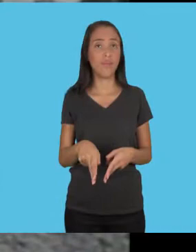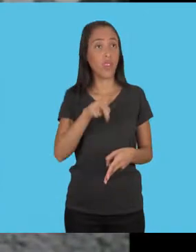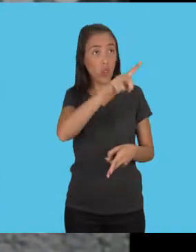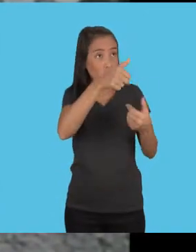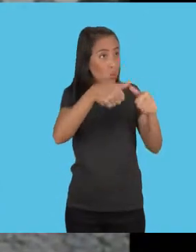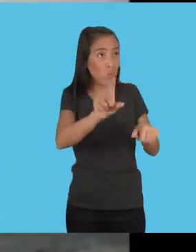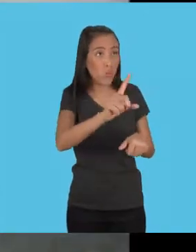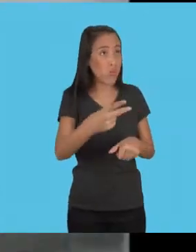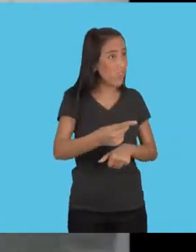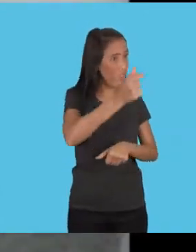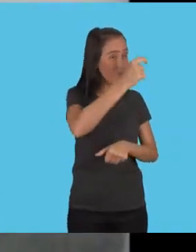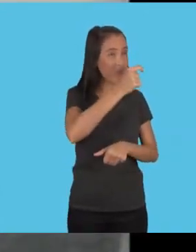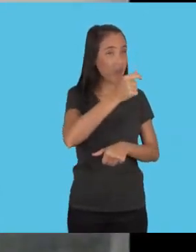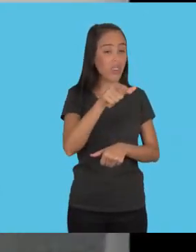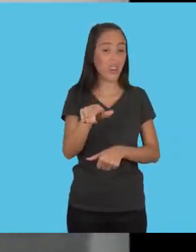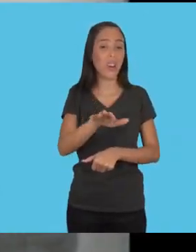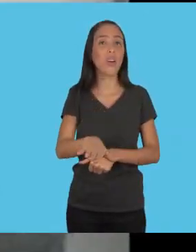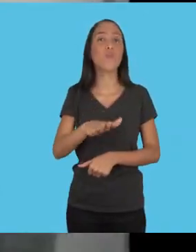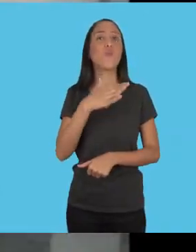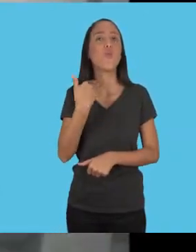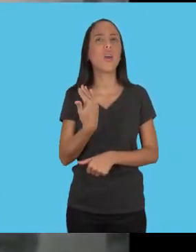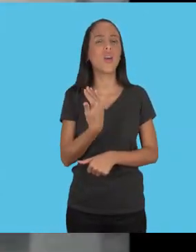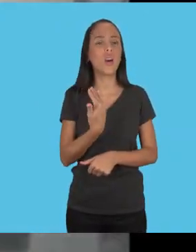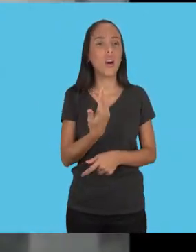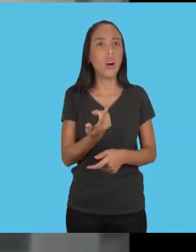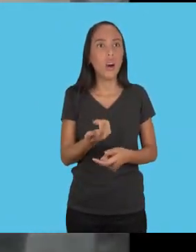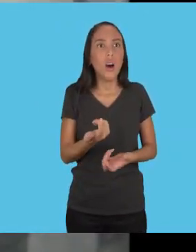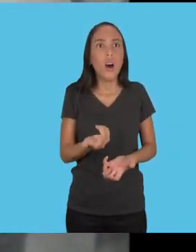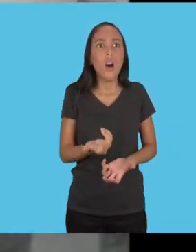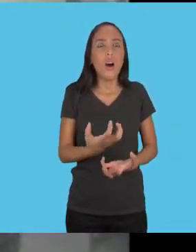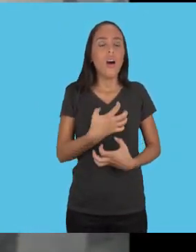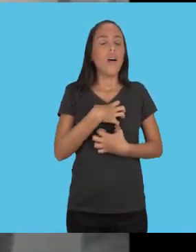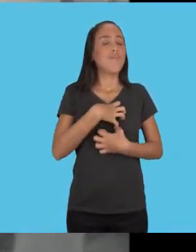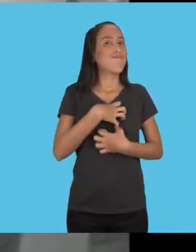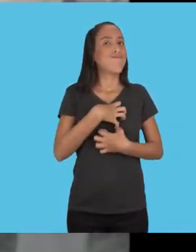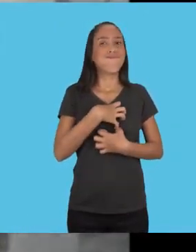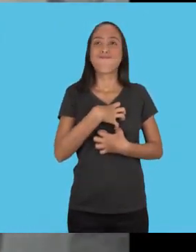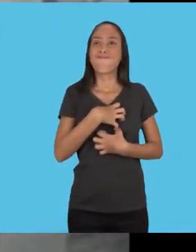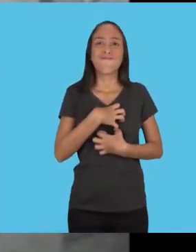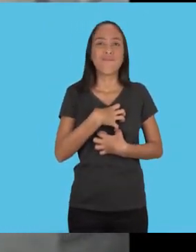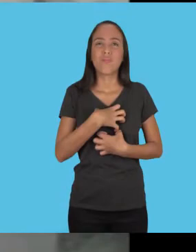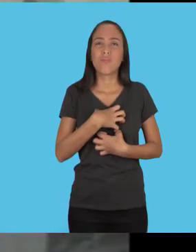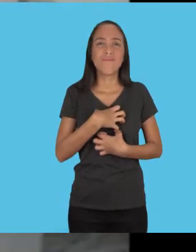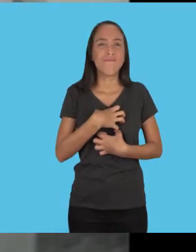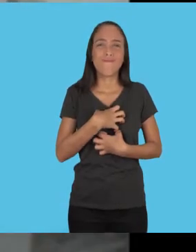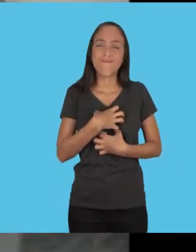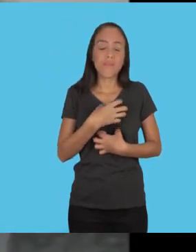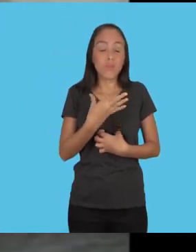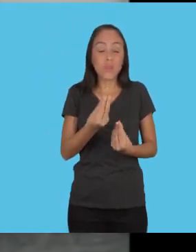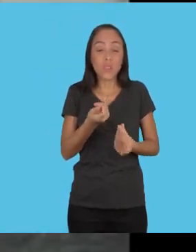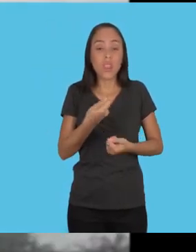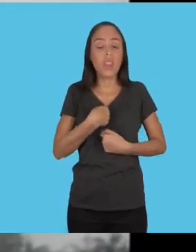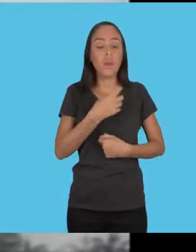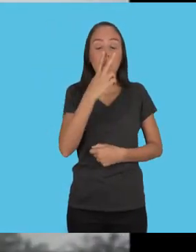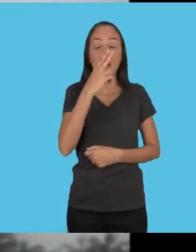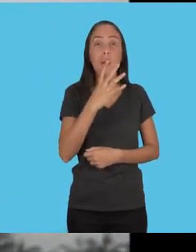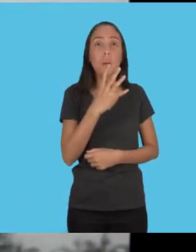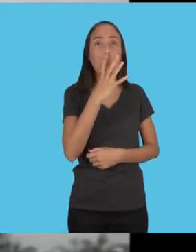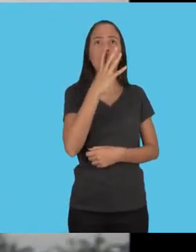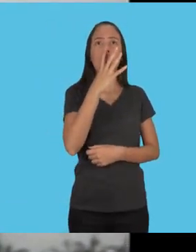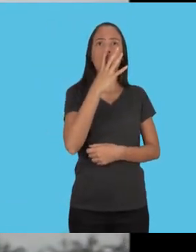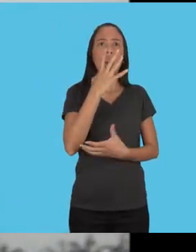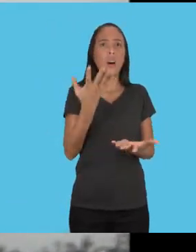não estava, ela morreu. Isso aí me deu... Claro, eu fiquei muito impressionado com isso. Quer dizer,